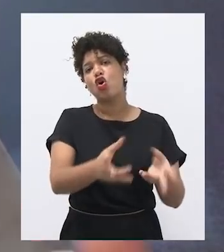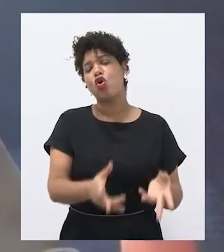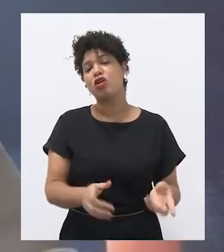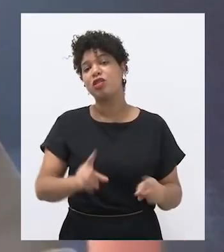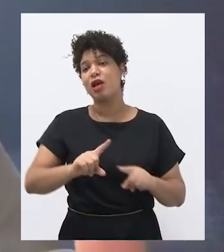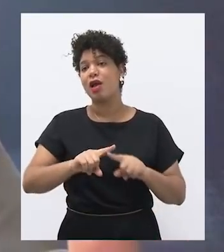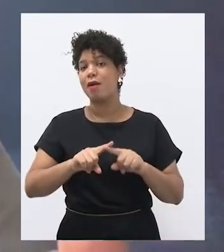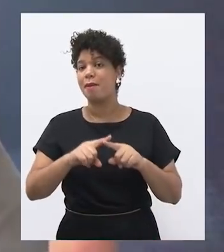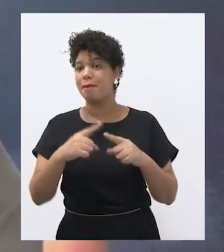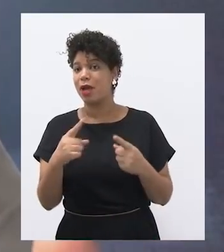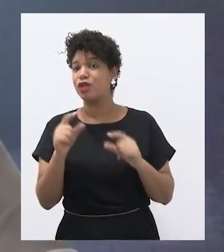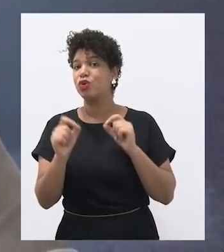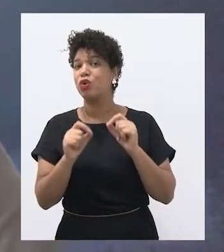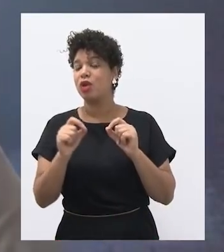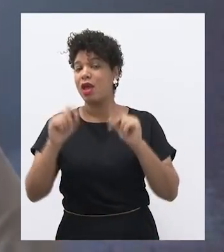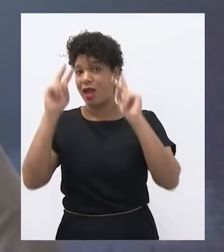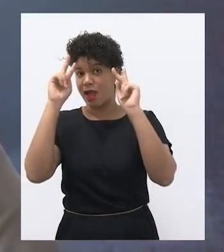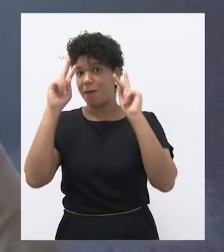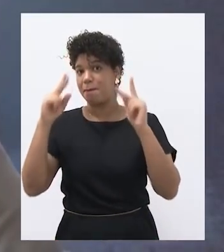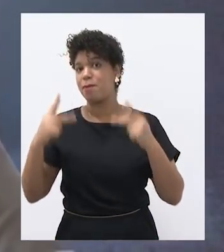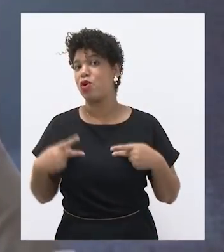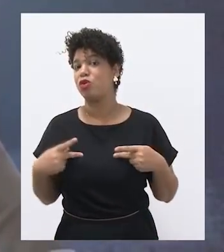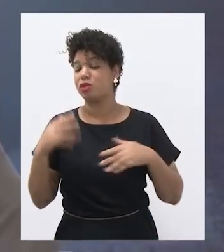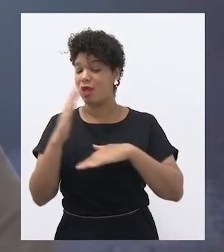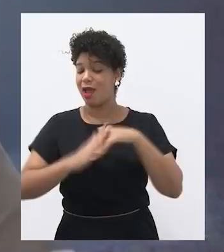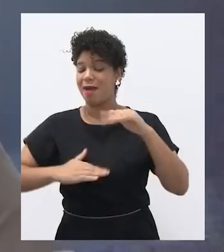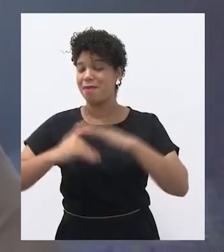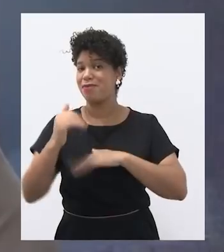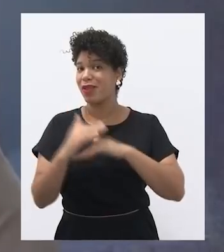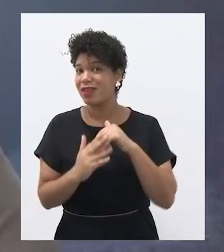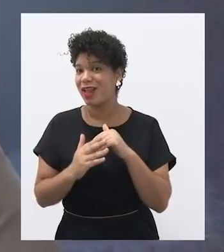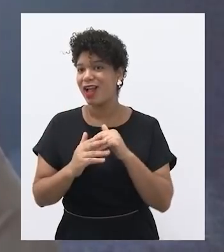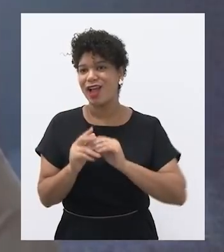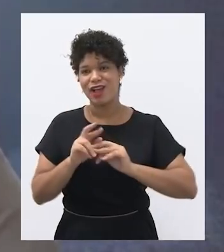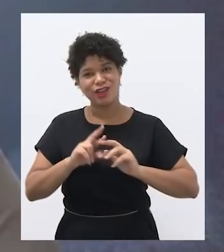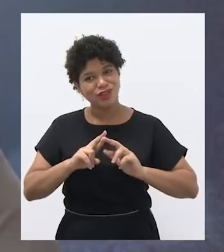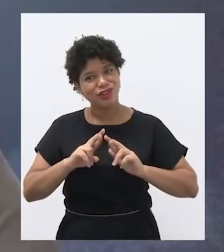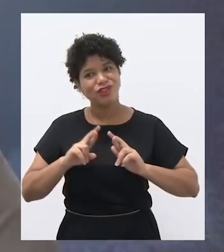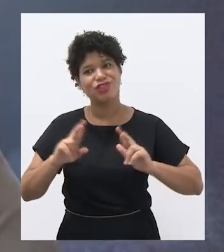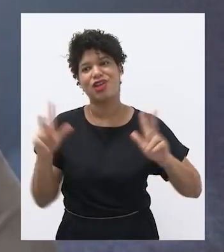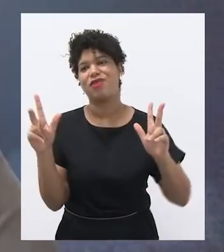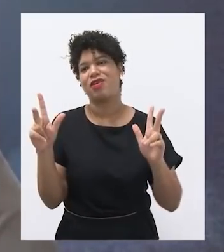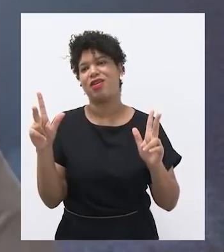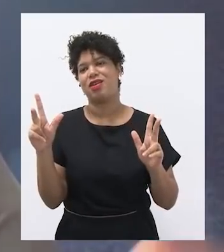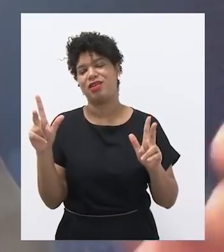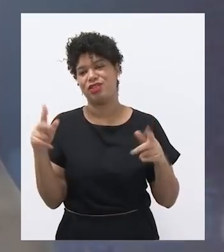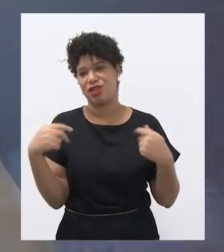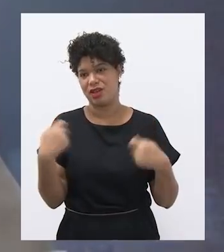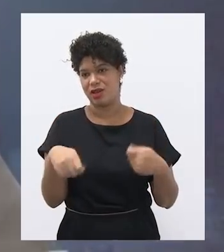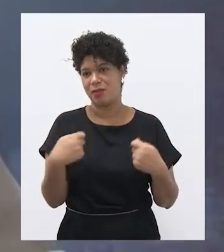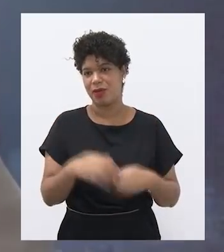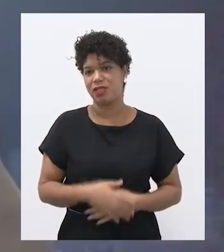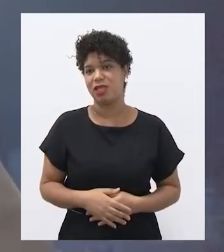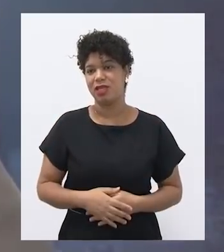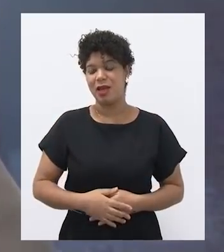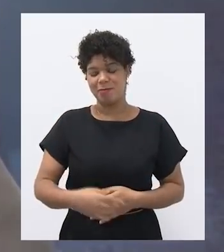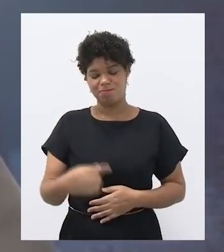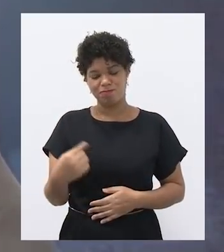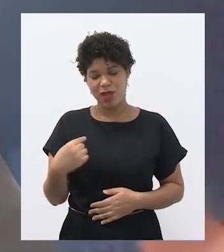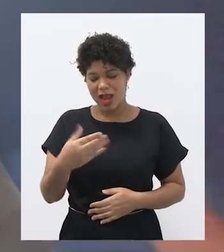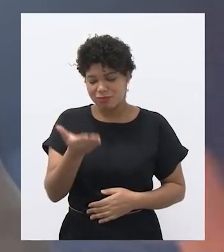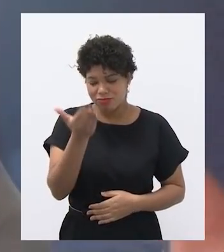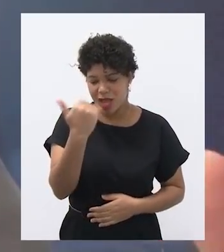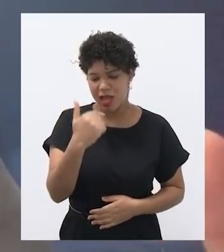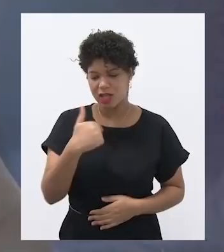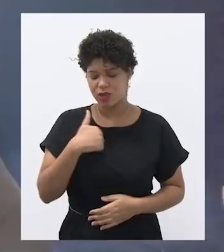mas são as hard skills. Mas as soft skills, que são aquelas que precisam ser trabalhadas no íntimo do indivíduo